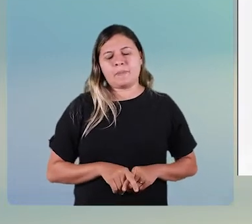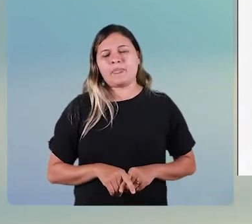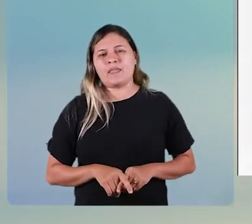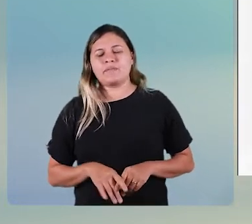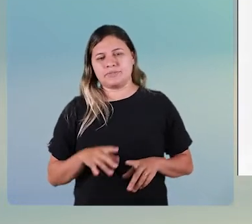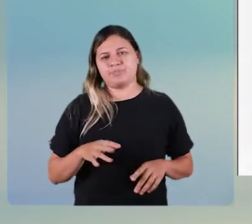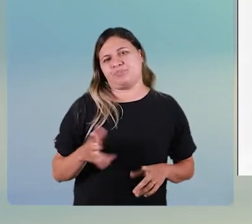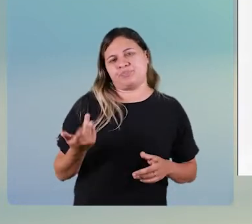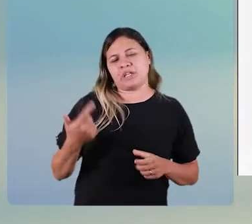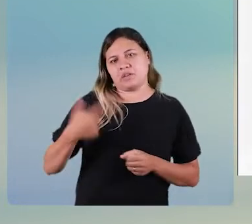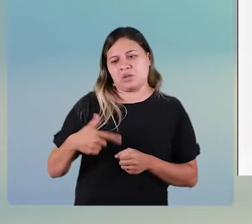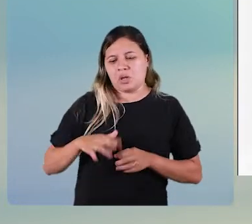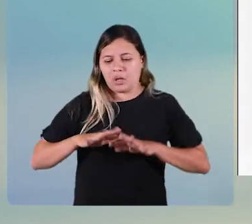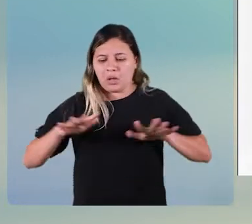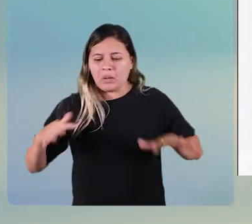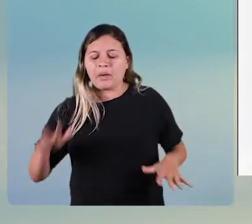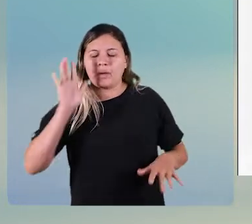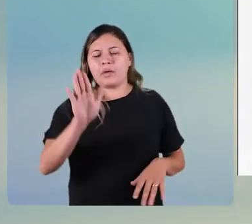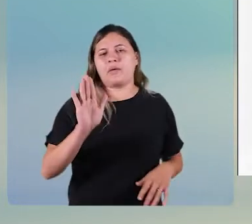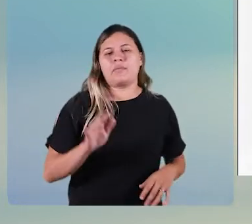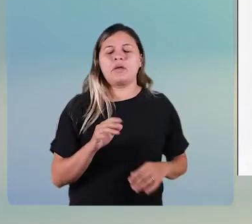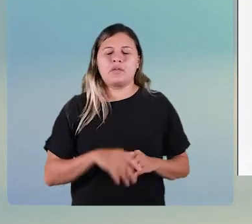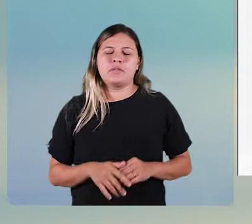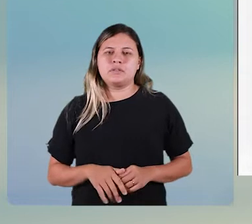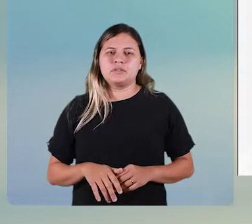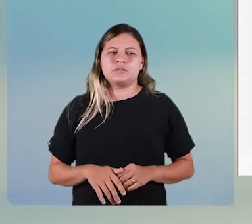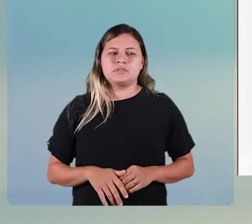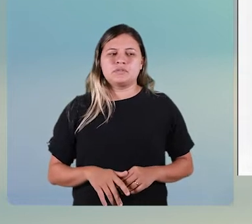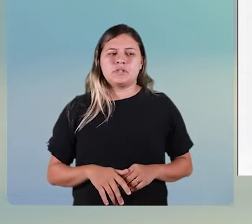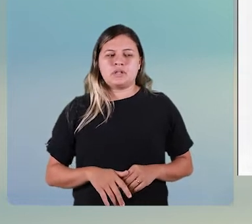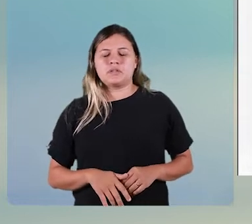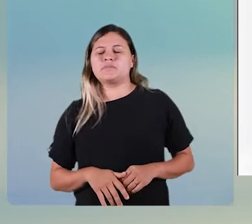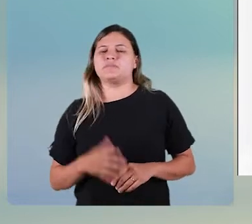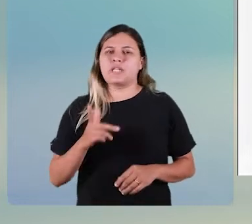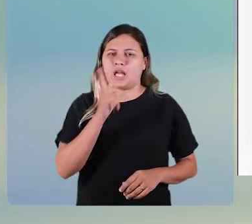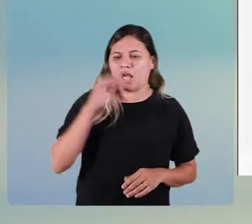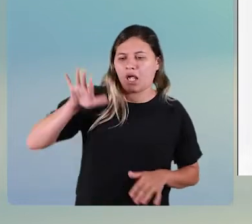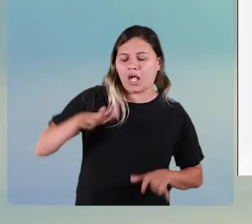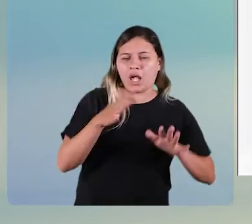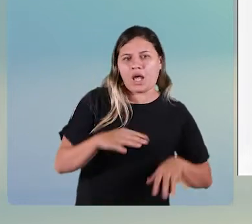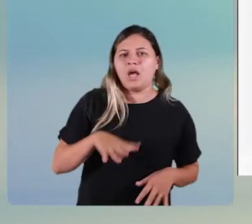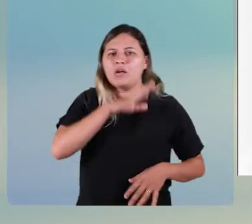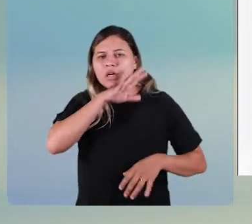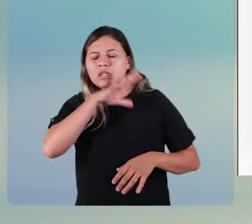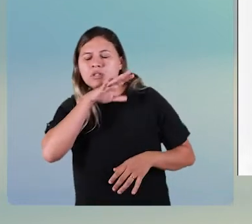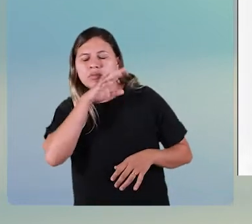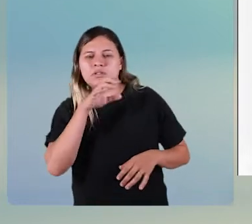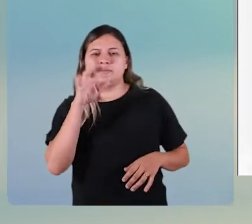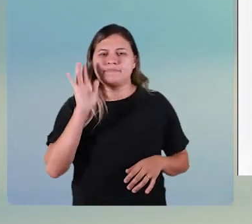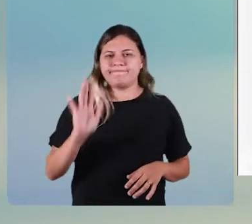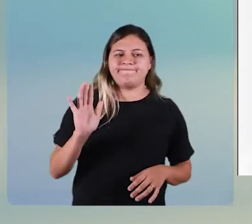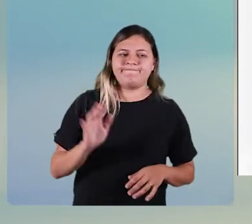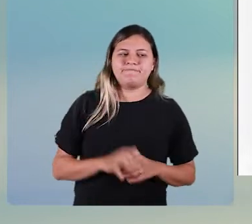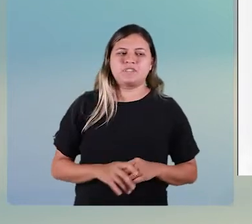não só do derramamento em si do petróleo, né, que vai causar a contaminação das águas, né, dos animais, mas também